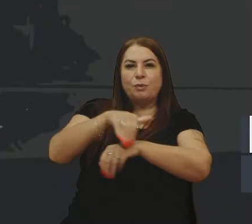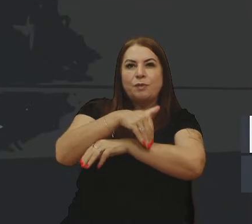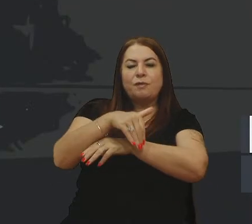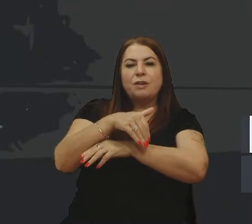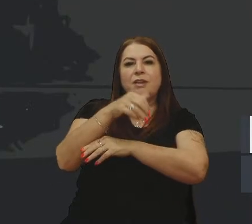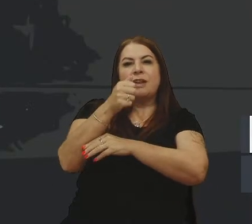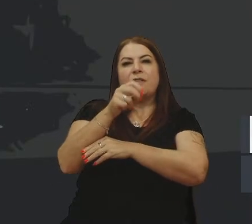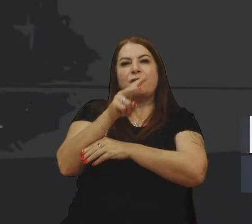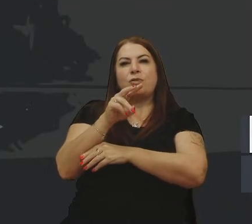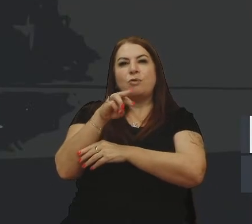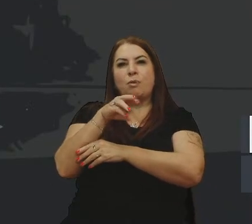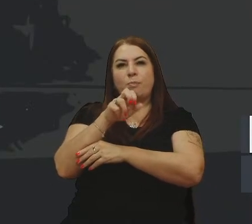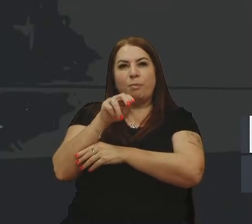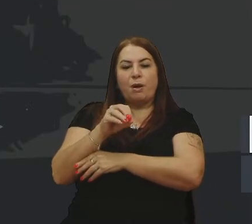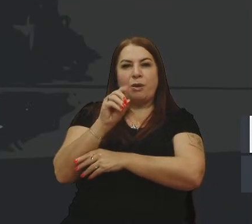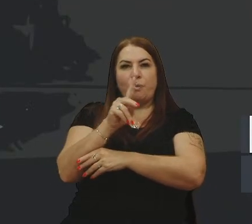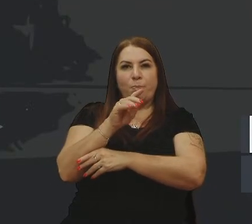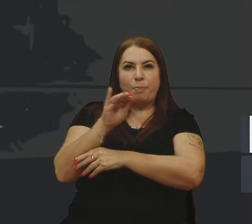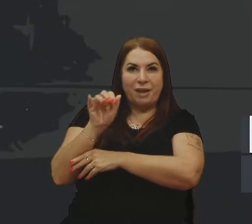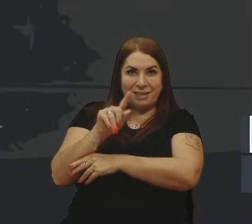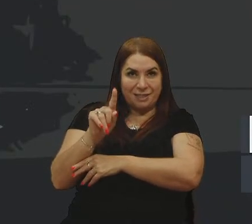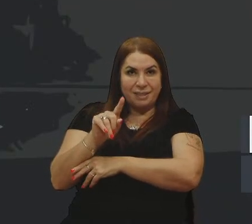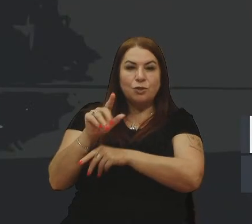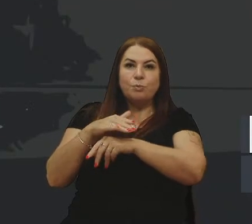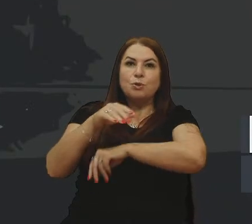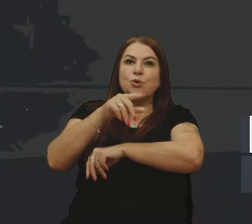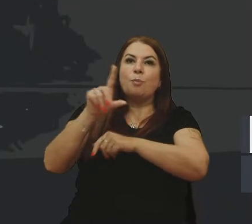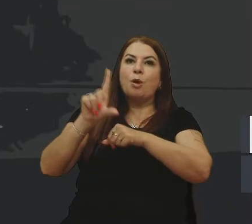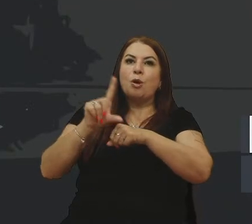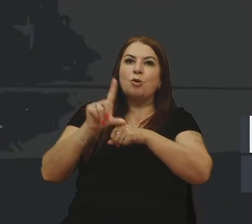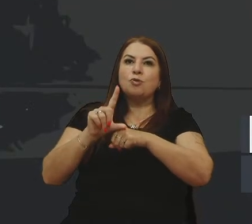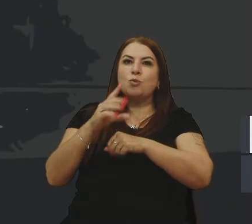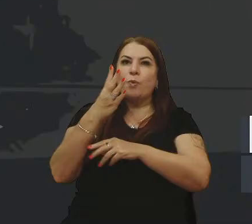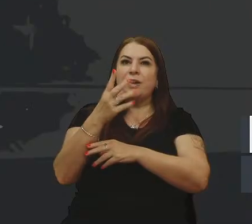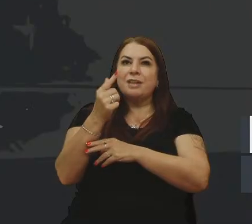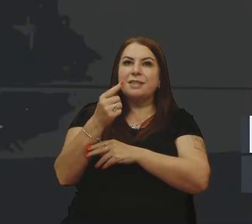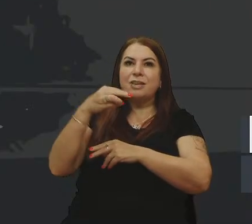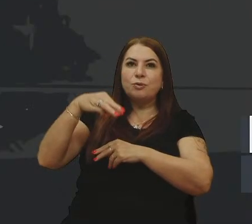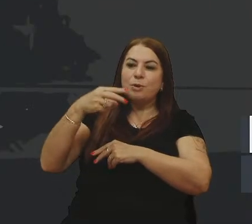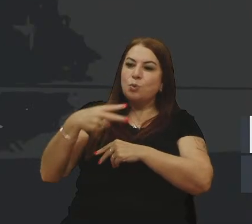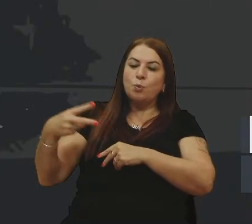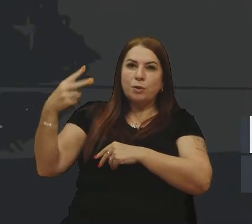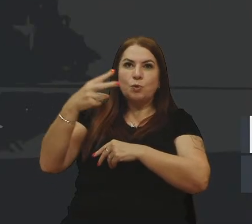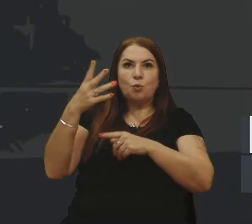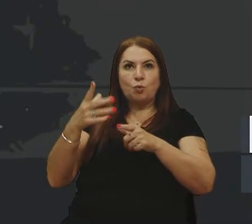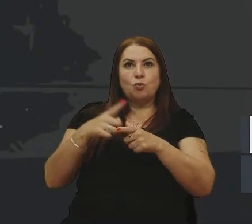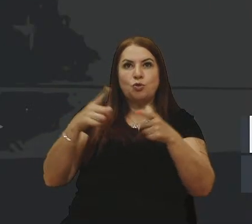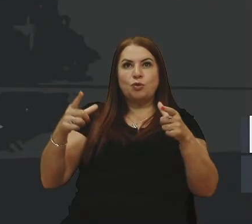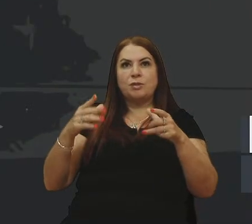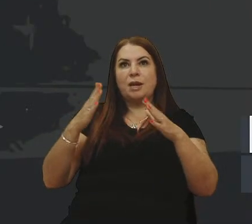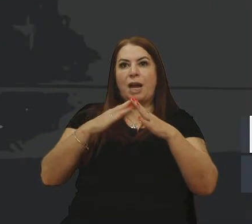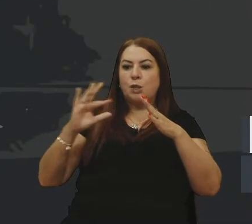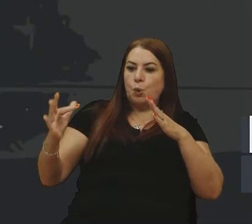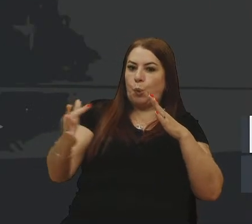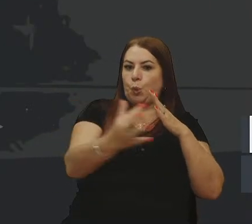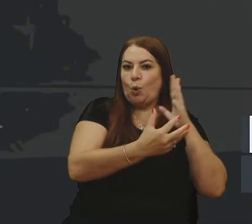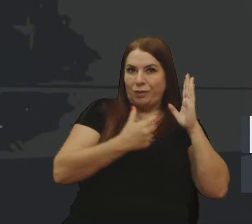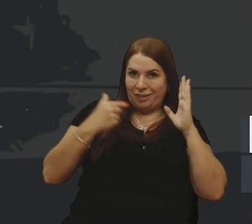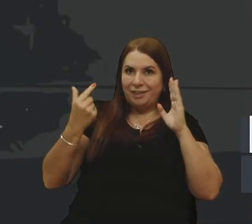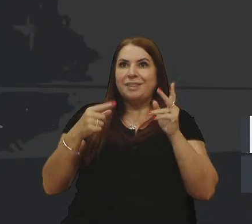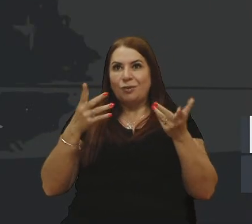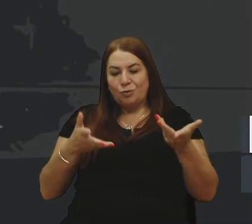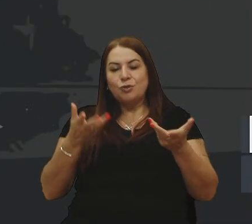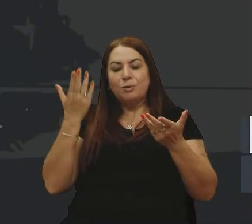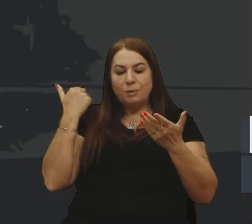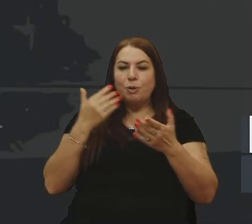nossa primeira operação. A gente começou ali com uma loja de 47 metros quadrados. Hoje a gente usa a casa toda ali praticamente. Mas